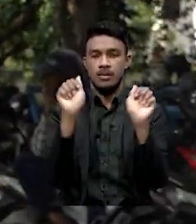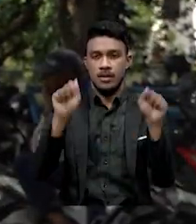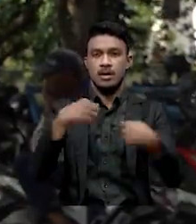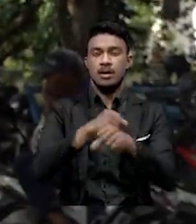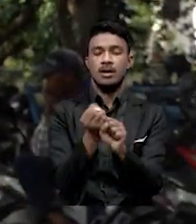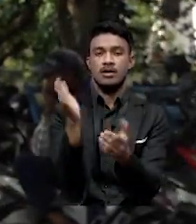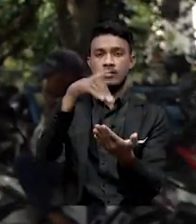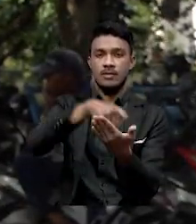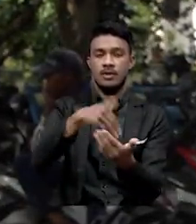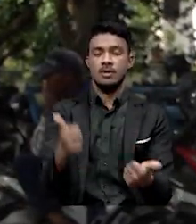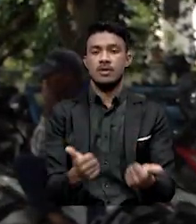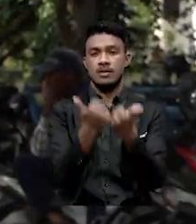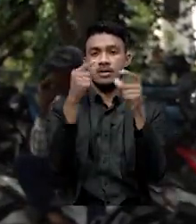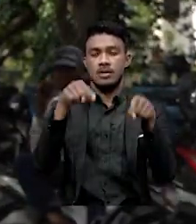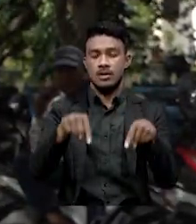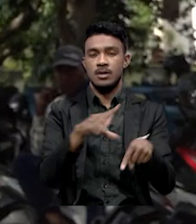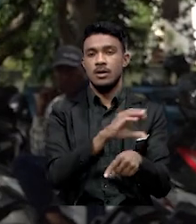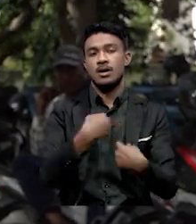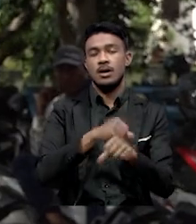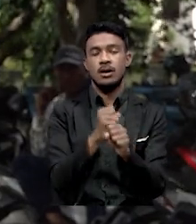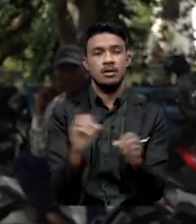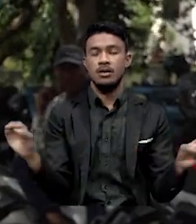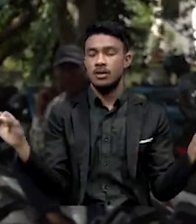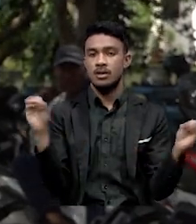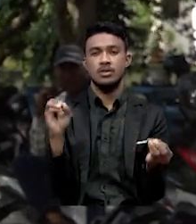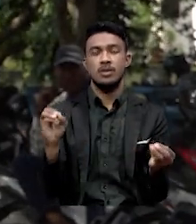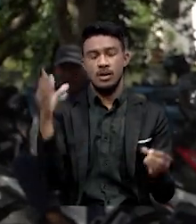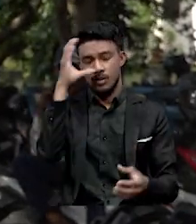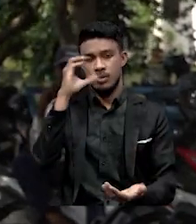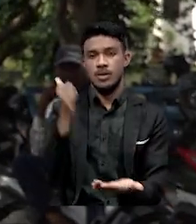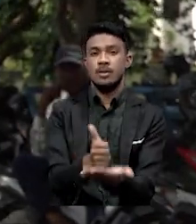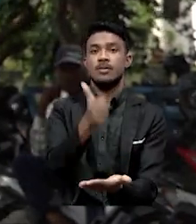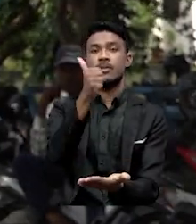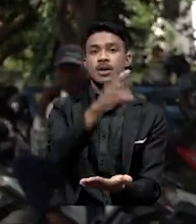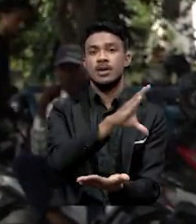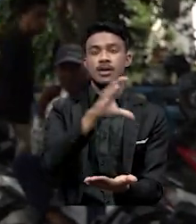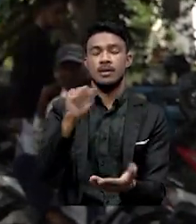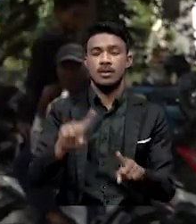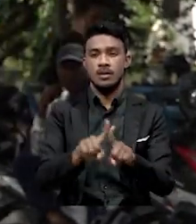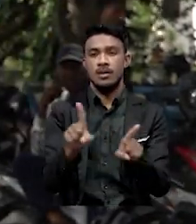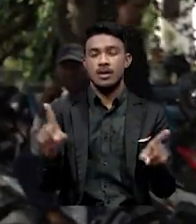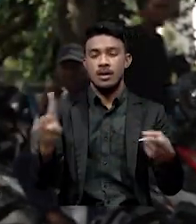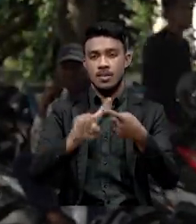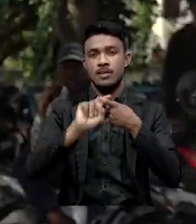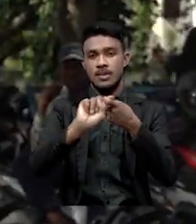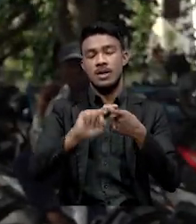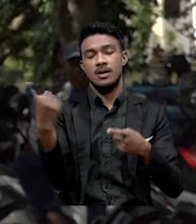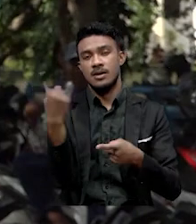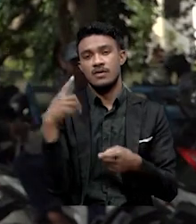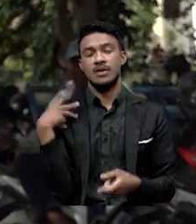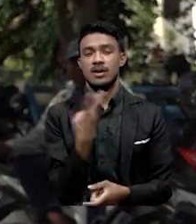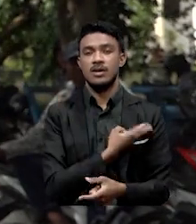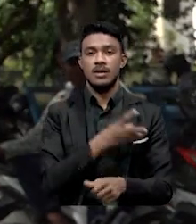dana. Au nai eventu dana hala, lo si tatu buka manan tasa, manan premi, ebe atu hameti na fati relasan de tihe durante